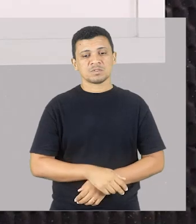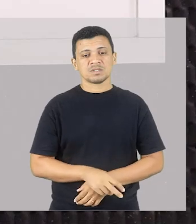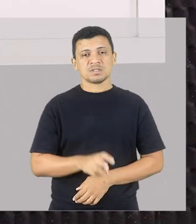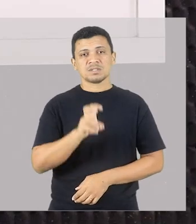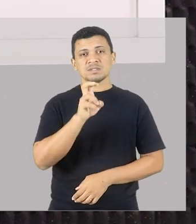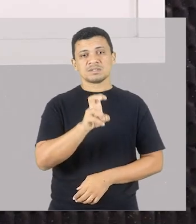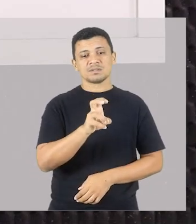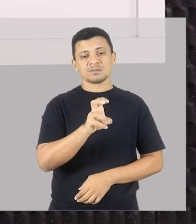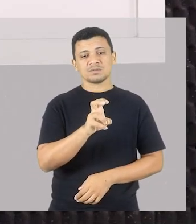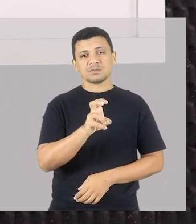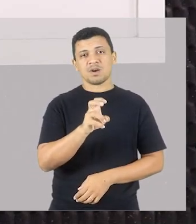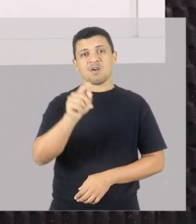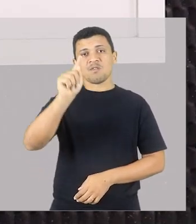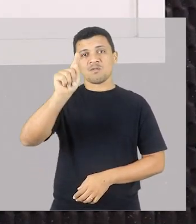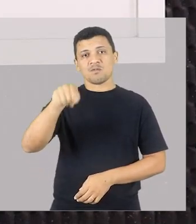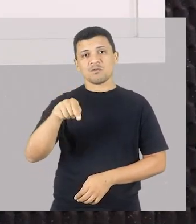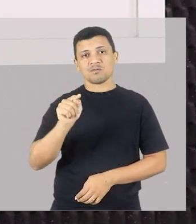5